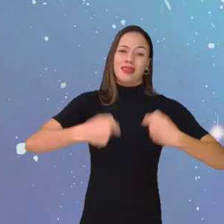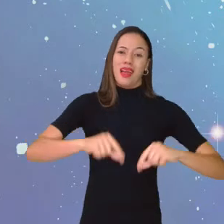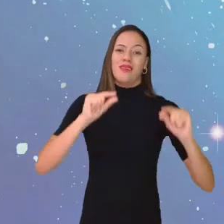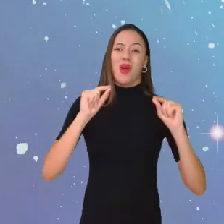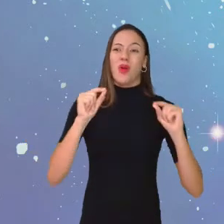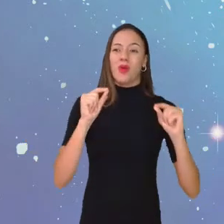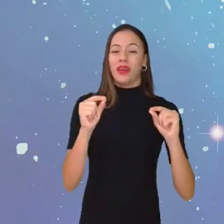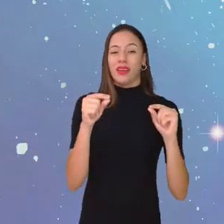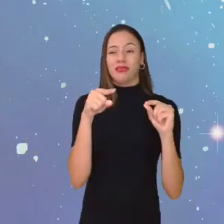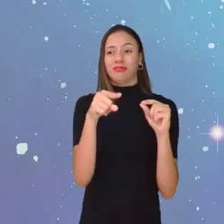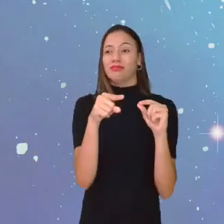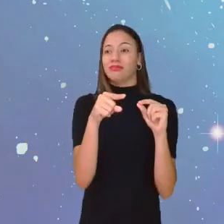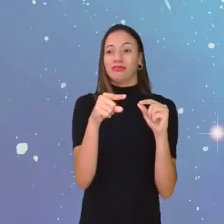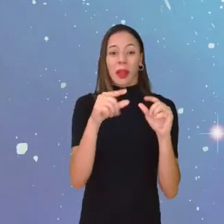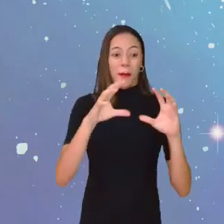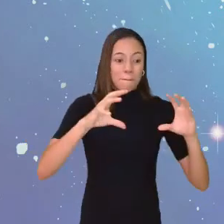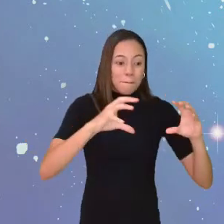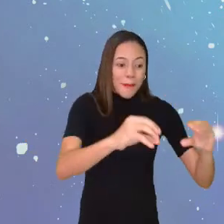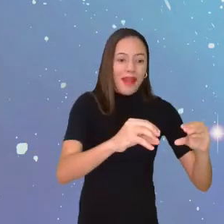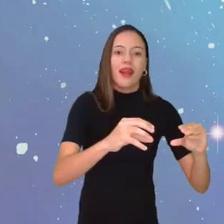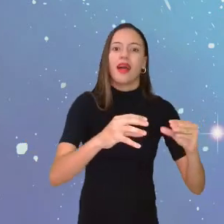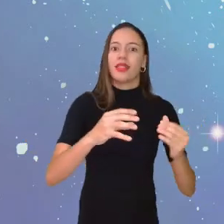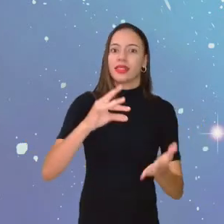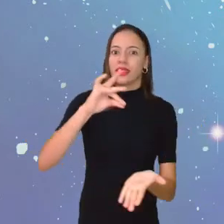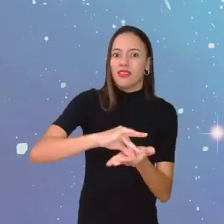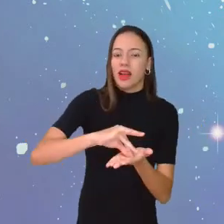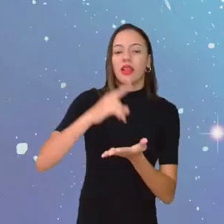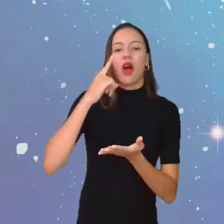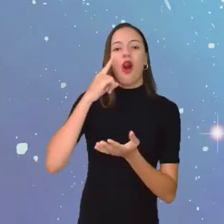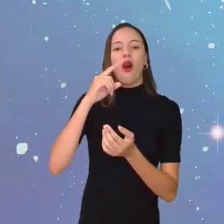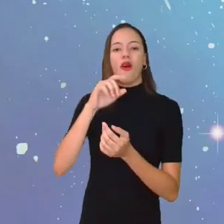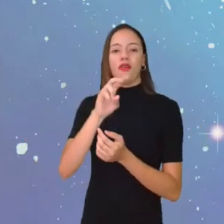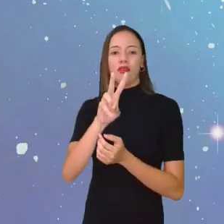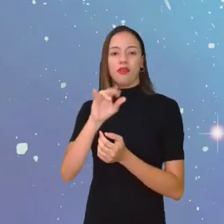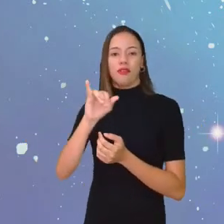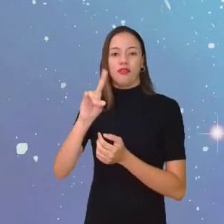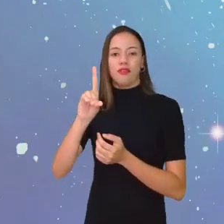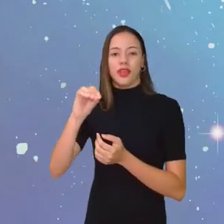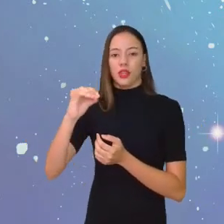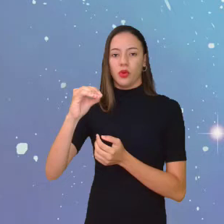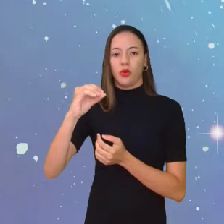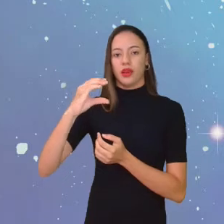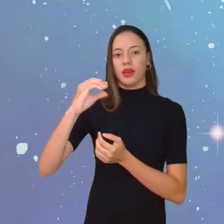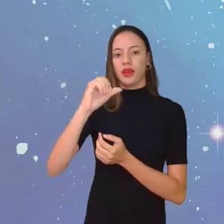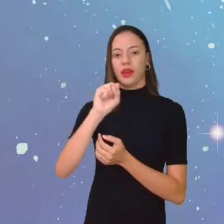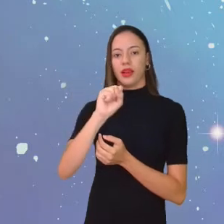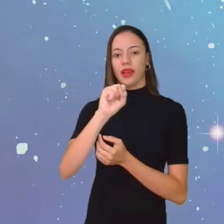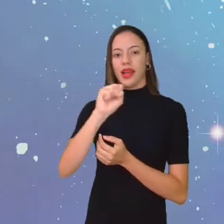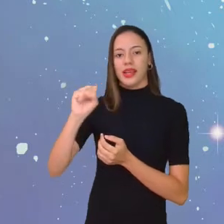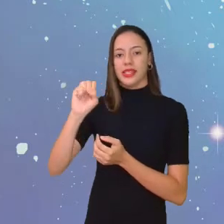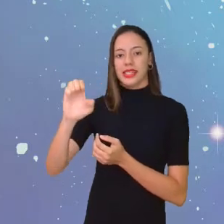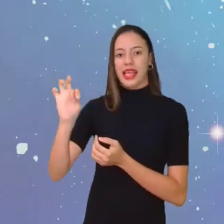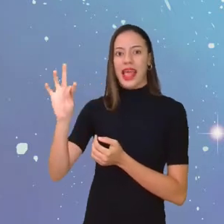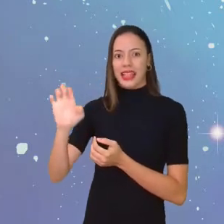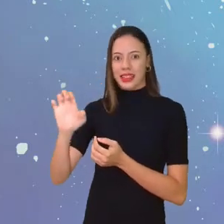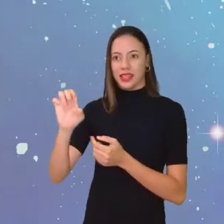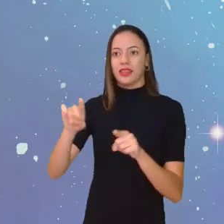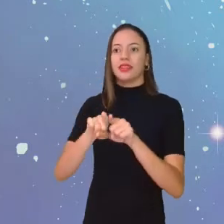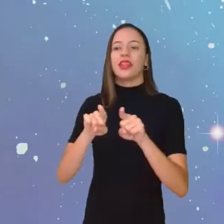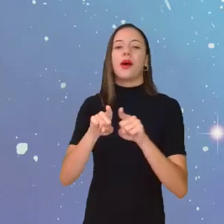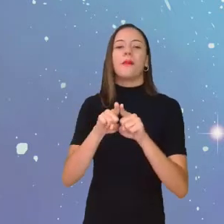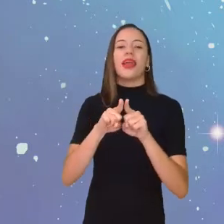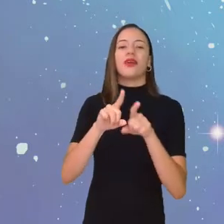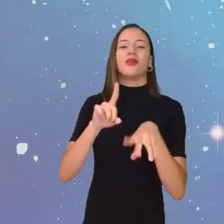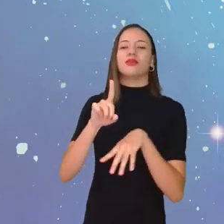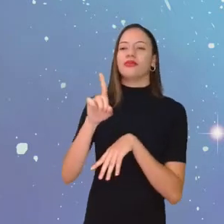que está assistindo aí, nunca viu aquilo, né? Aquilo ali é um videocassete, né? E uma fita VHS, Meu né? Deus do céu. E antigamente, né?